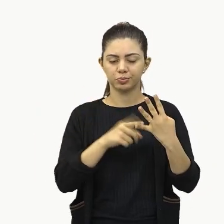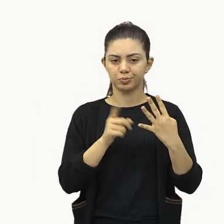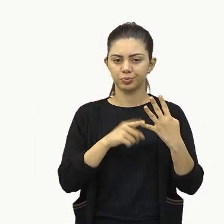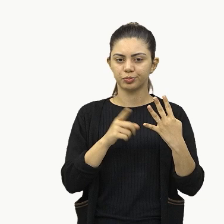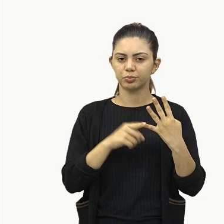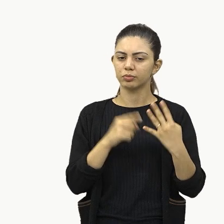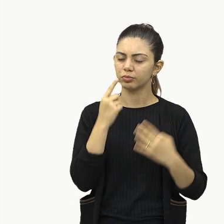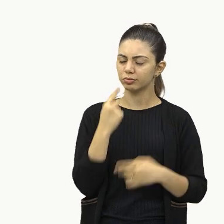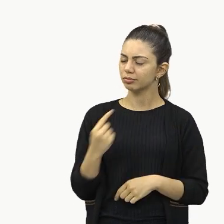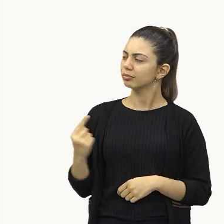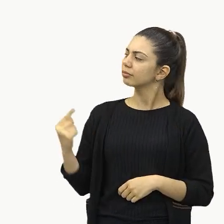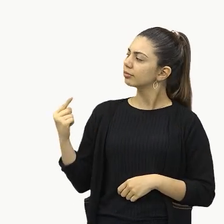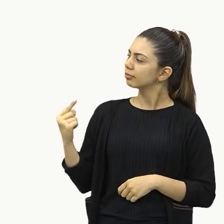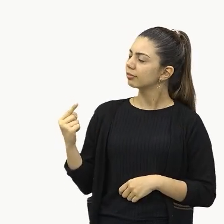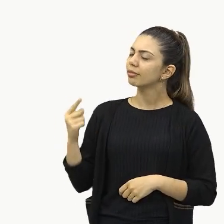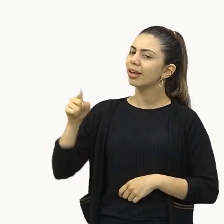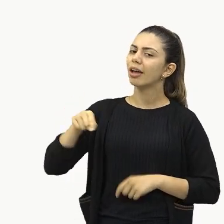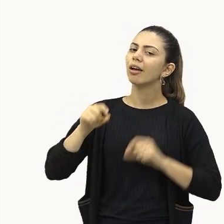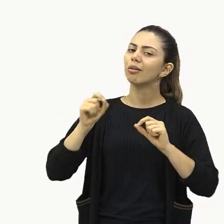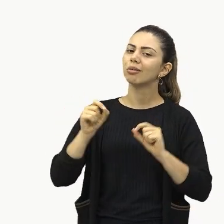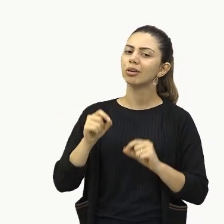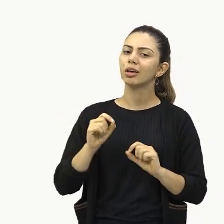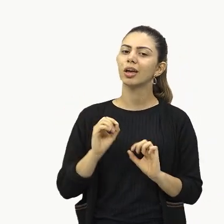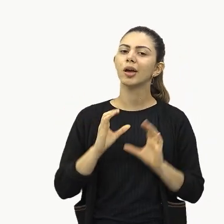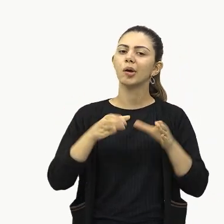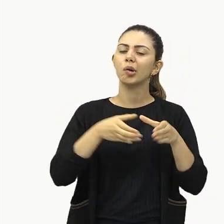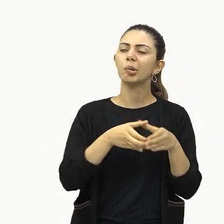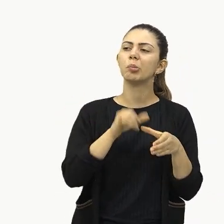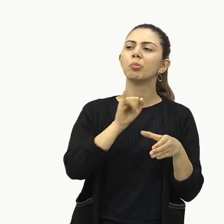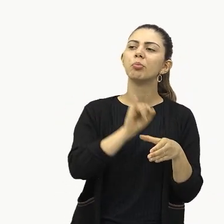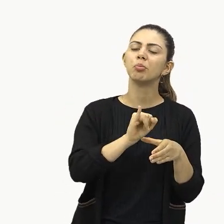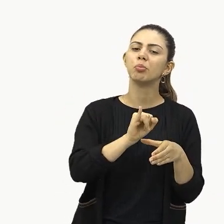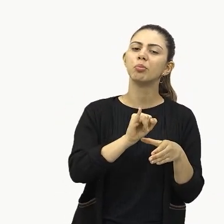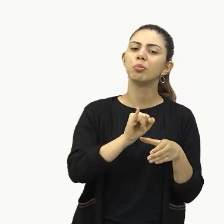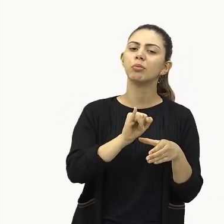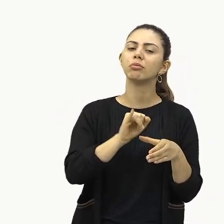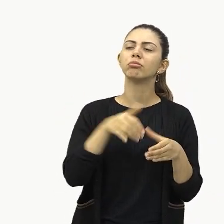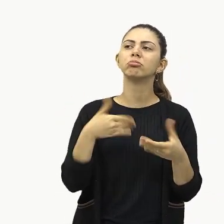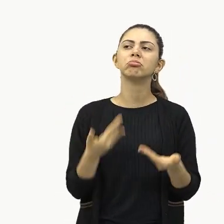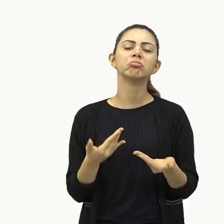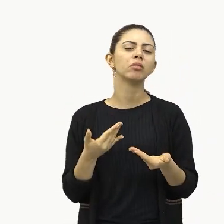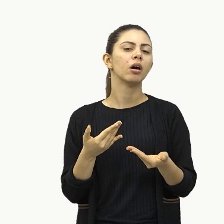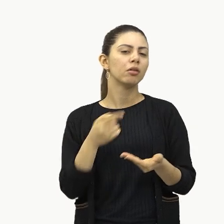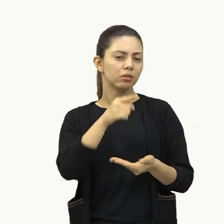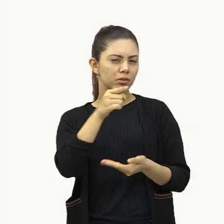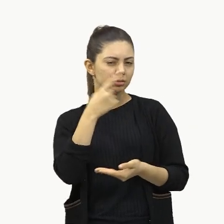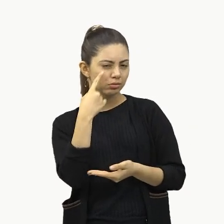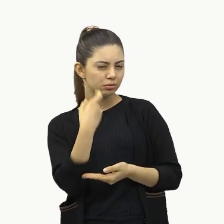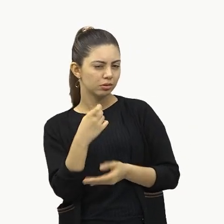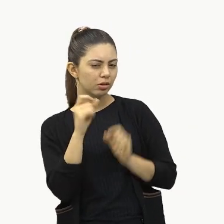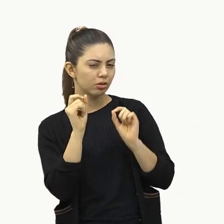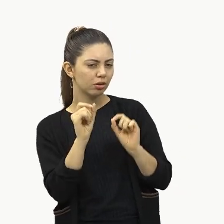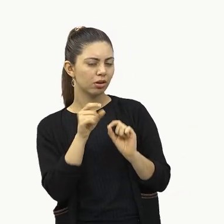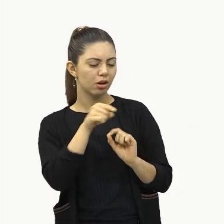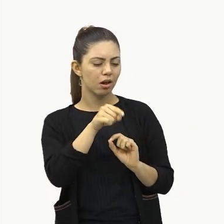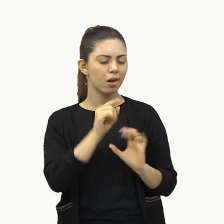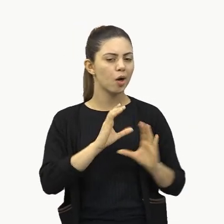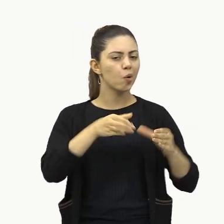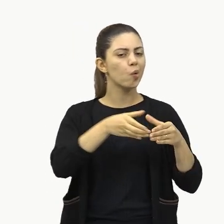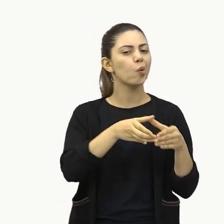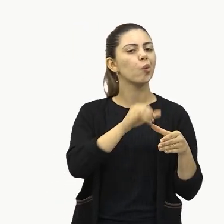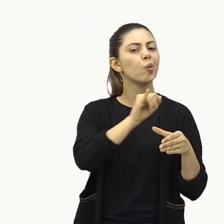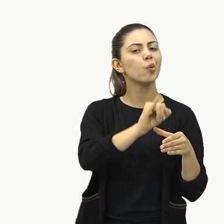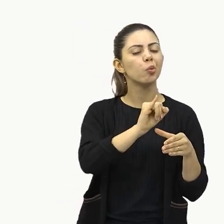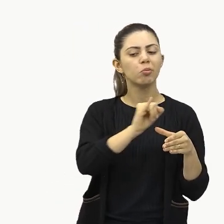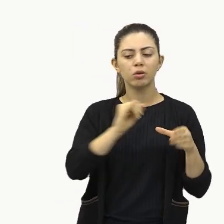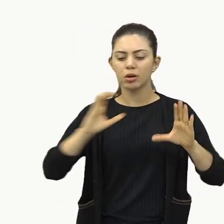nós vemos os números irracionais. E o que é interessante você perceber, que o conjunto dos irracionais, ele não